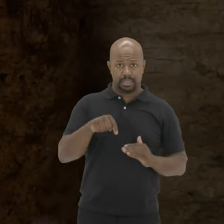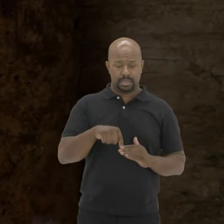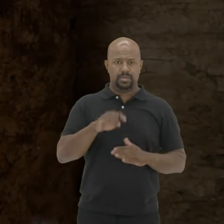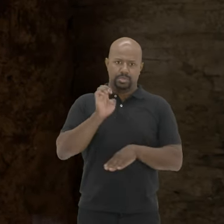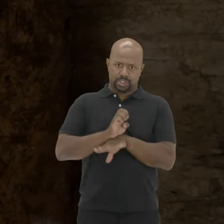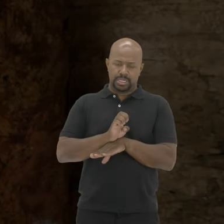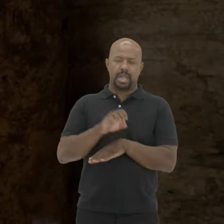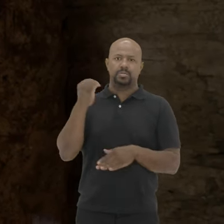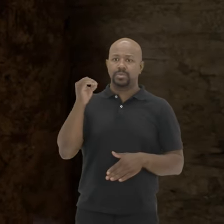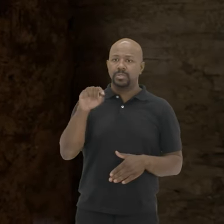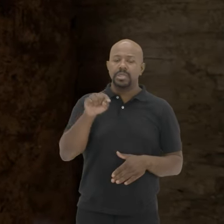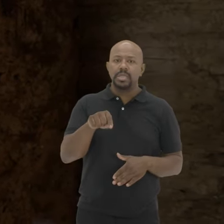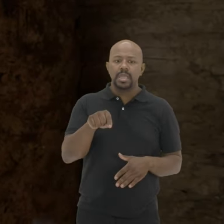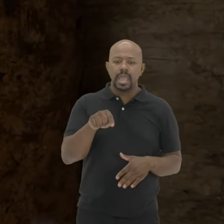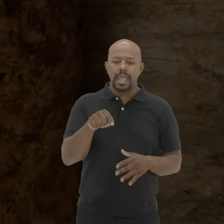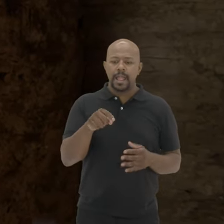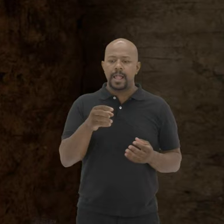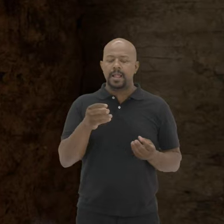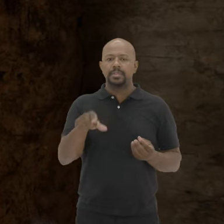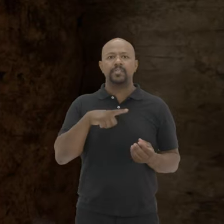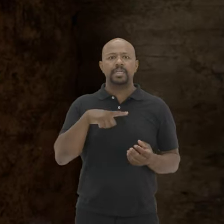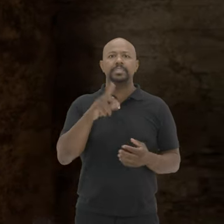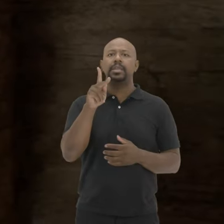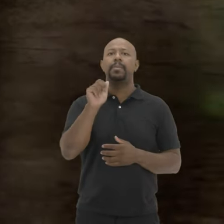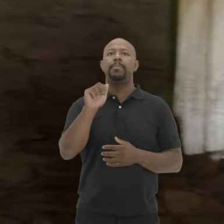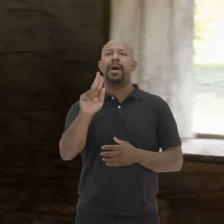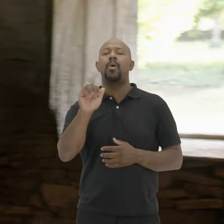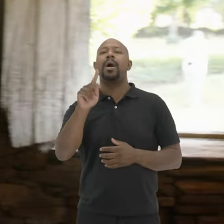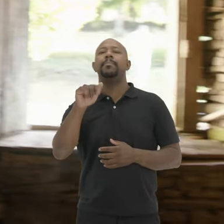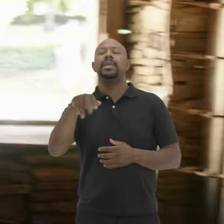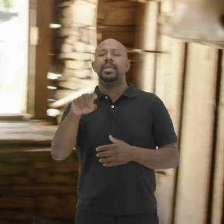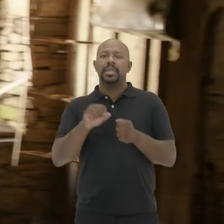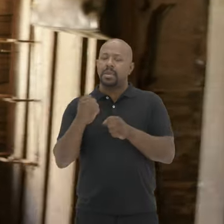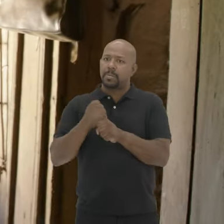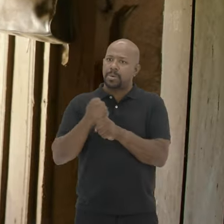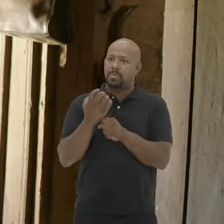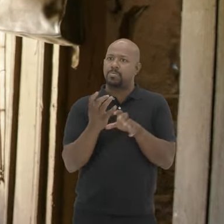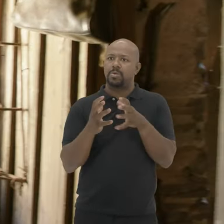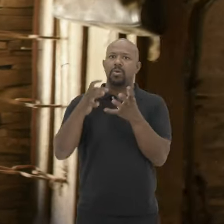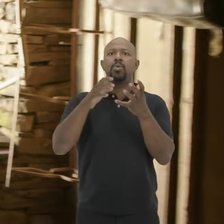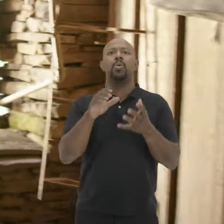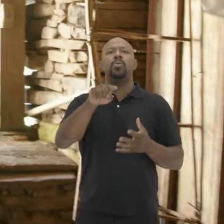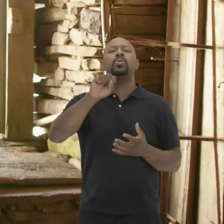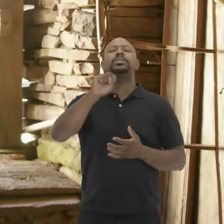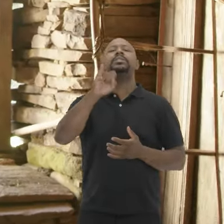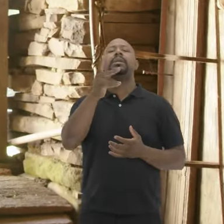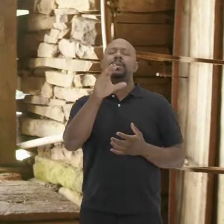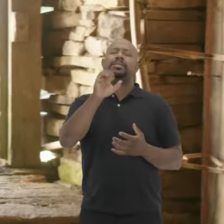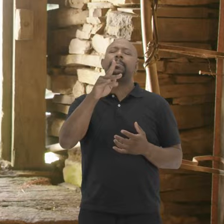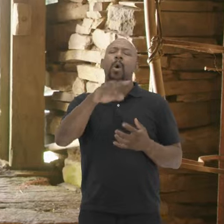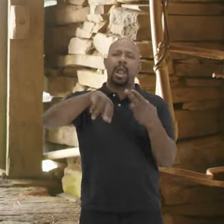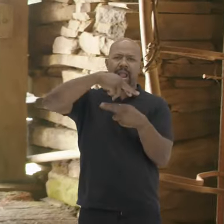que essa ainda o pau a pique feito e com cipó amarrado com cipó